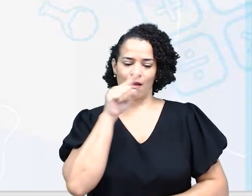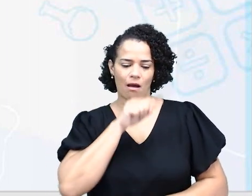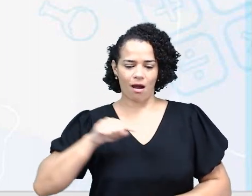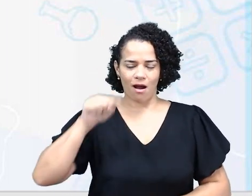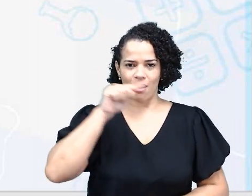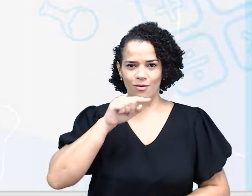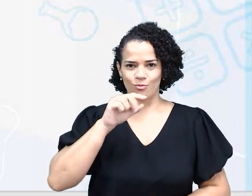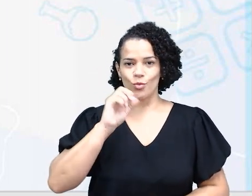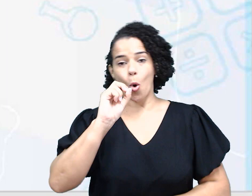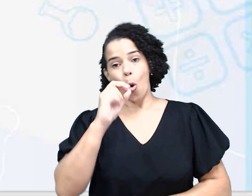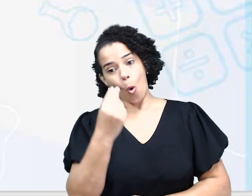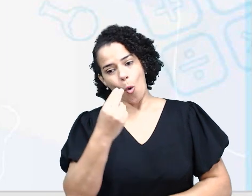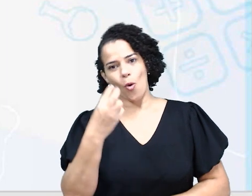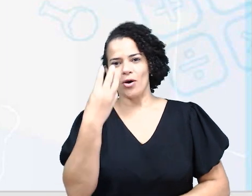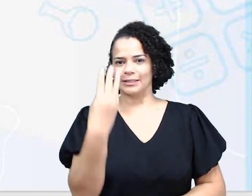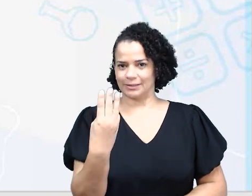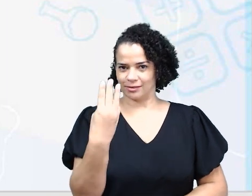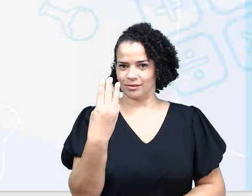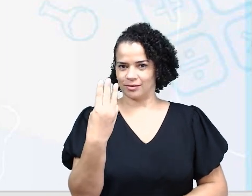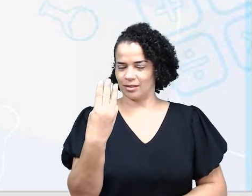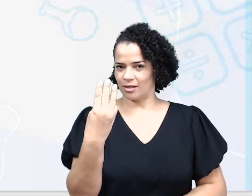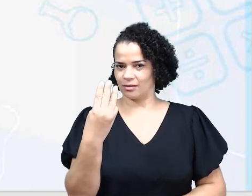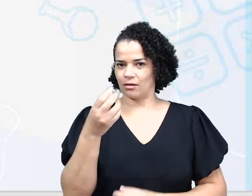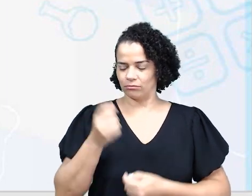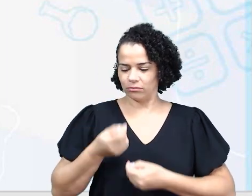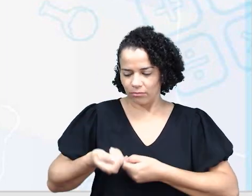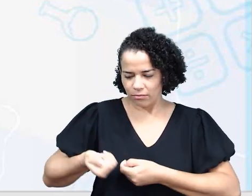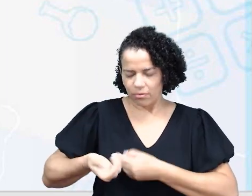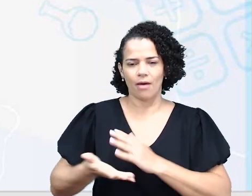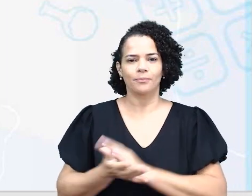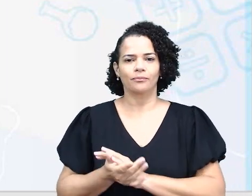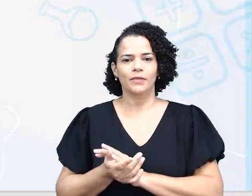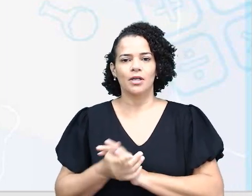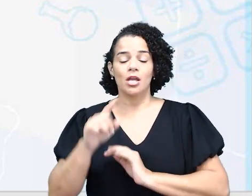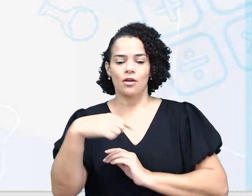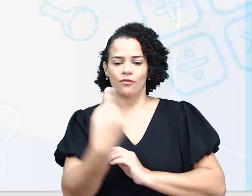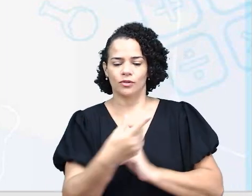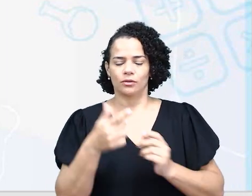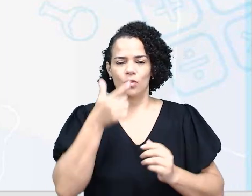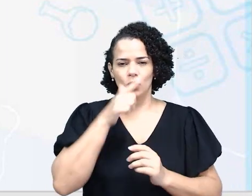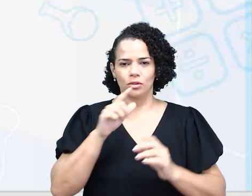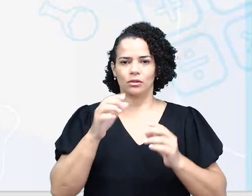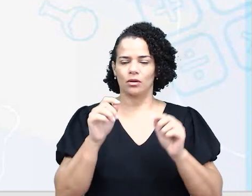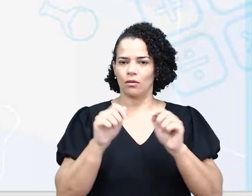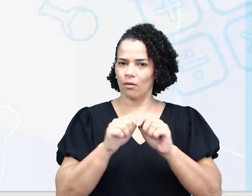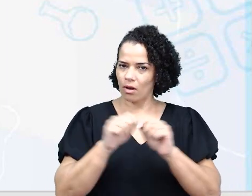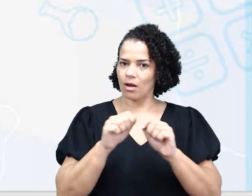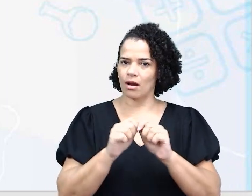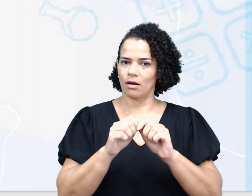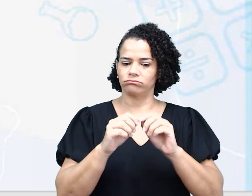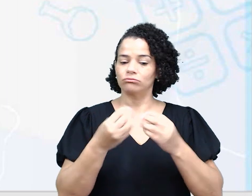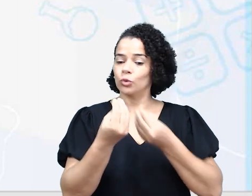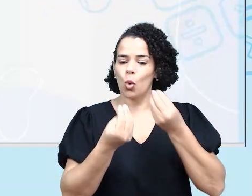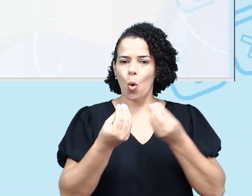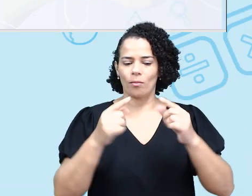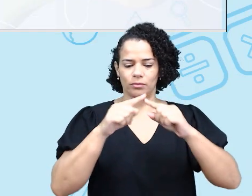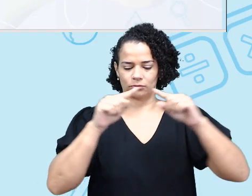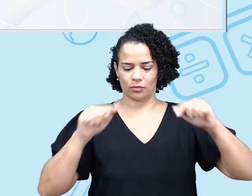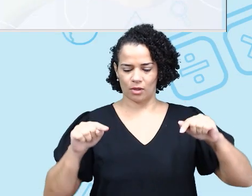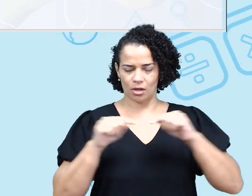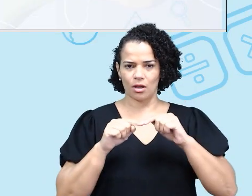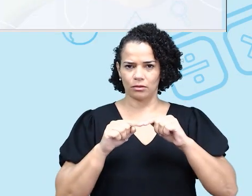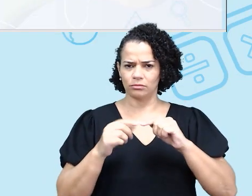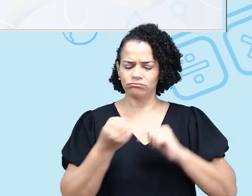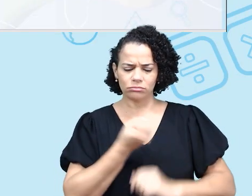círculos, ou 3 bolinhas daquelas de bilhar, e você conseguir colocar em forma de um triângulo, tá certo? E aí a gente vai contando